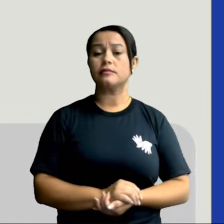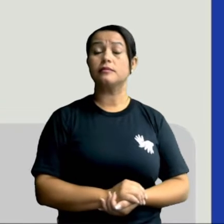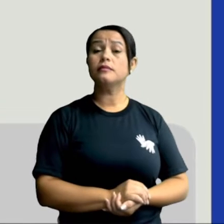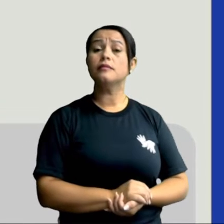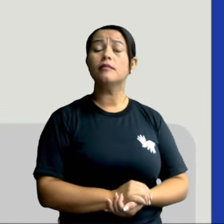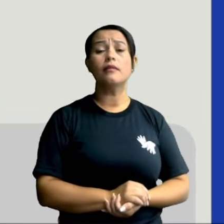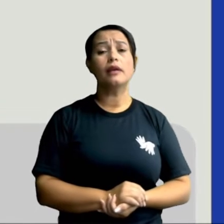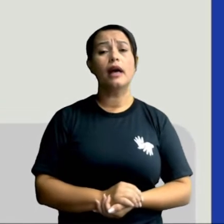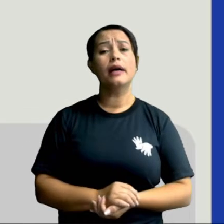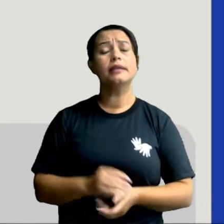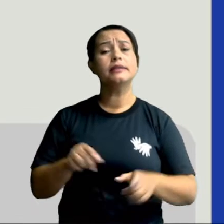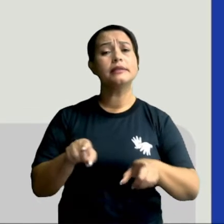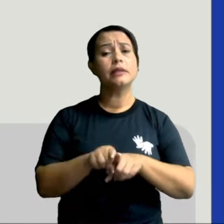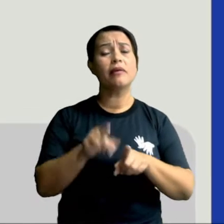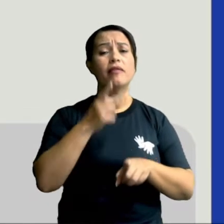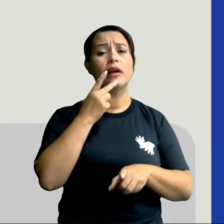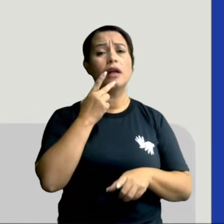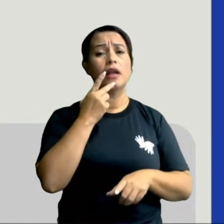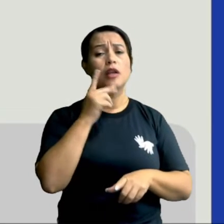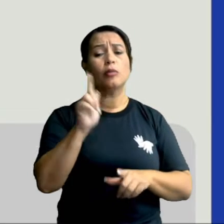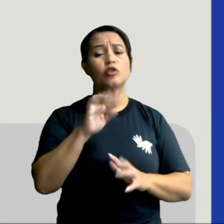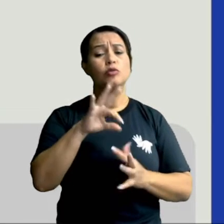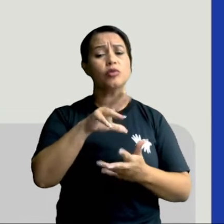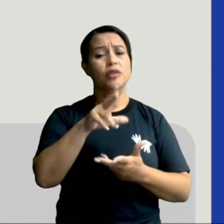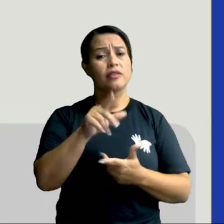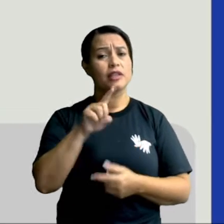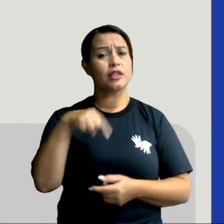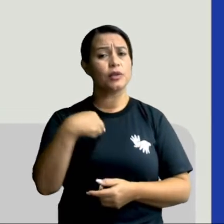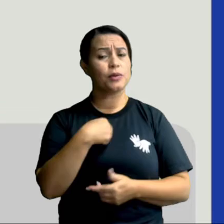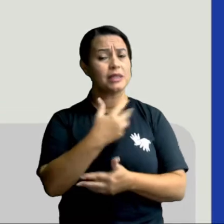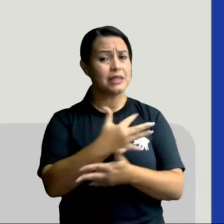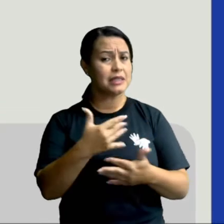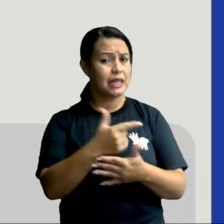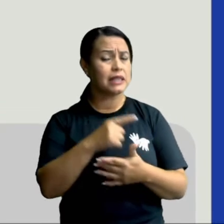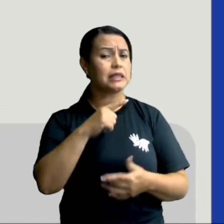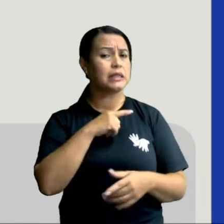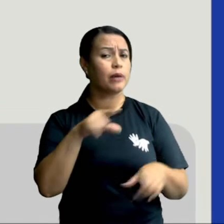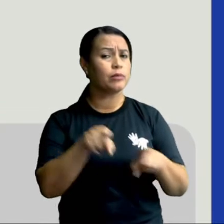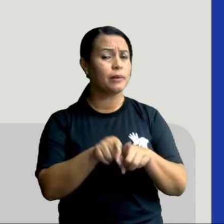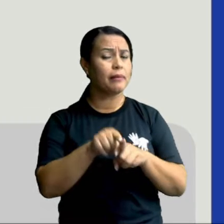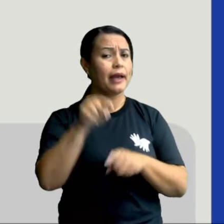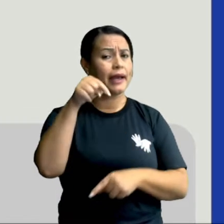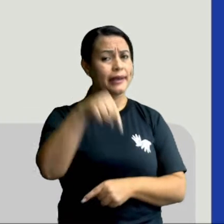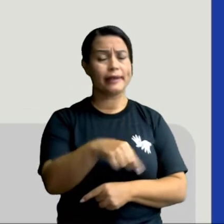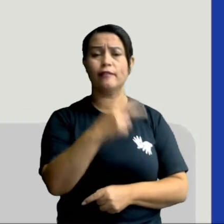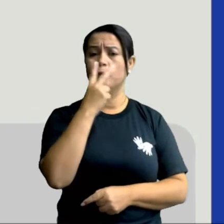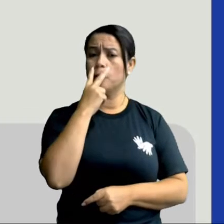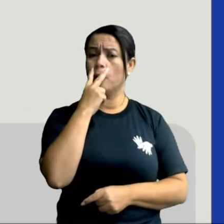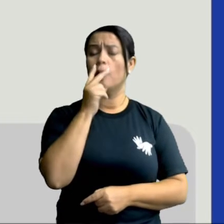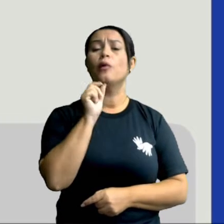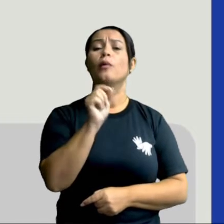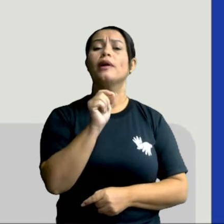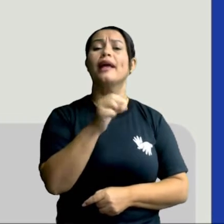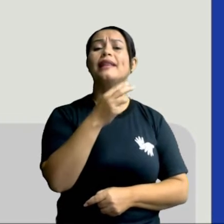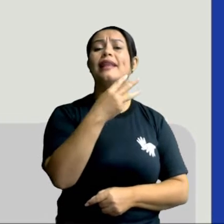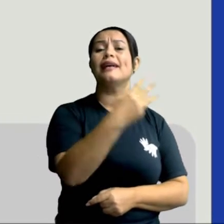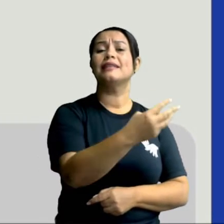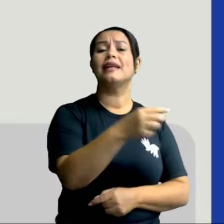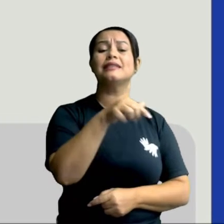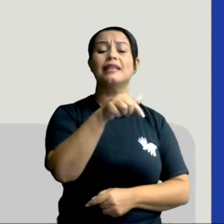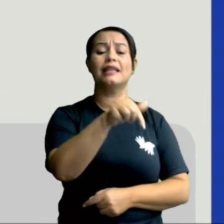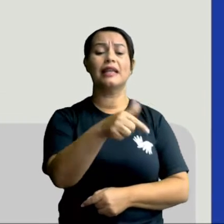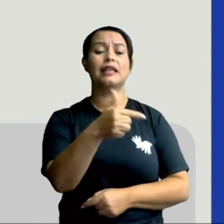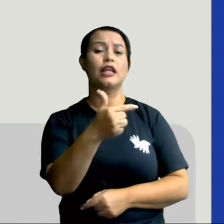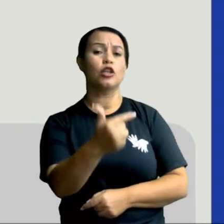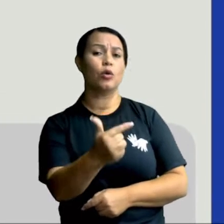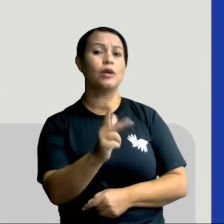Um pouquinho mais sobre a geografia da nossa cidade. Nós temos aqui na nossa cidade 372 quilômetros